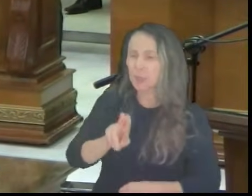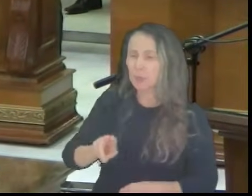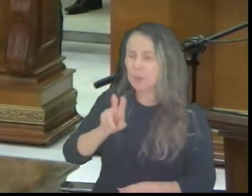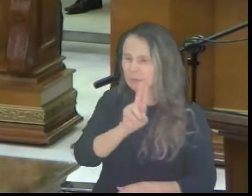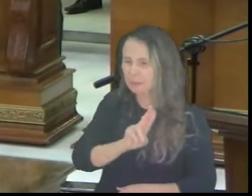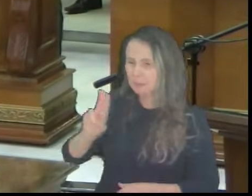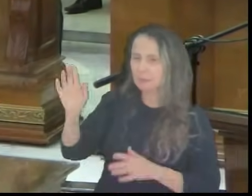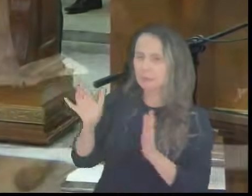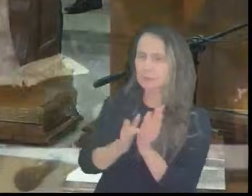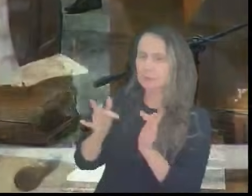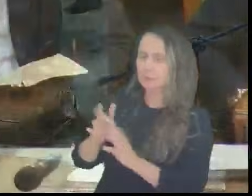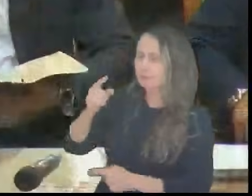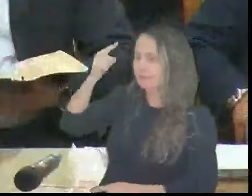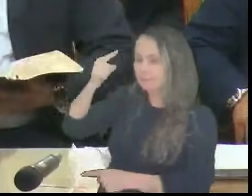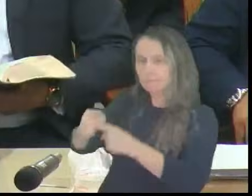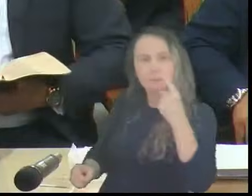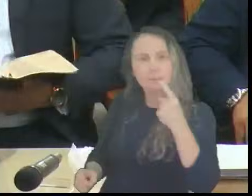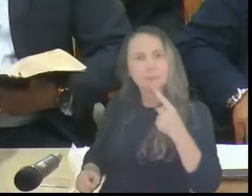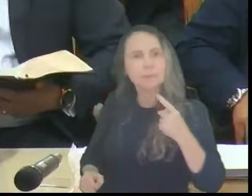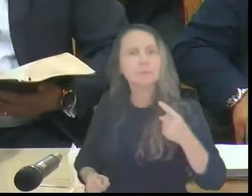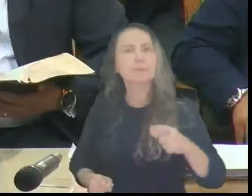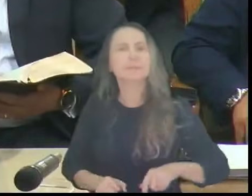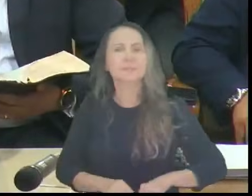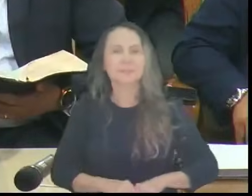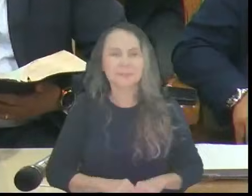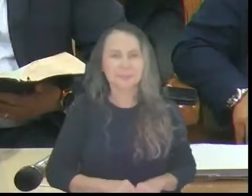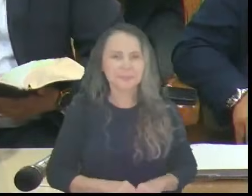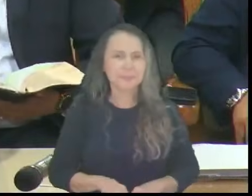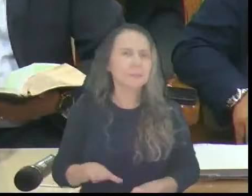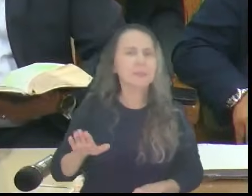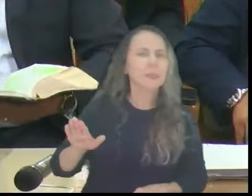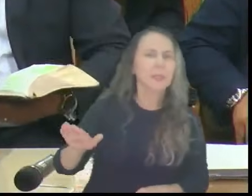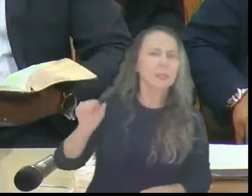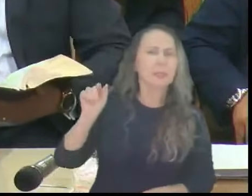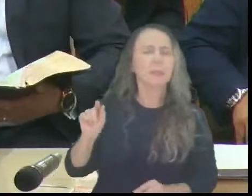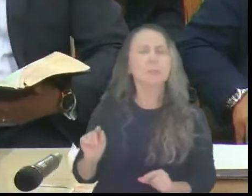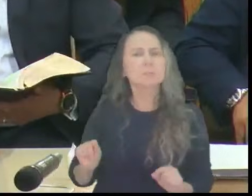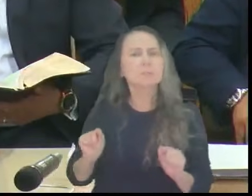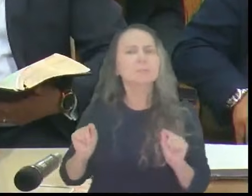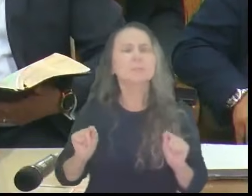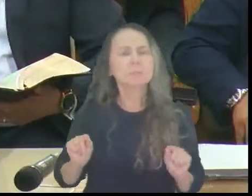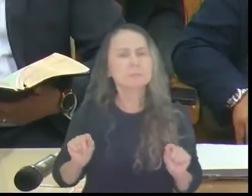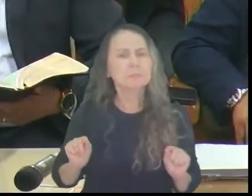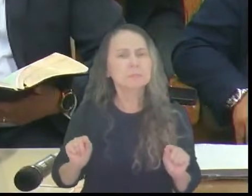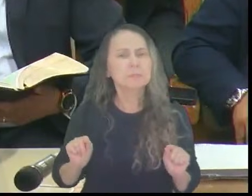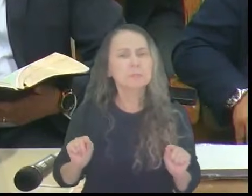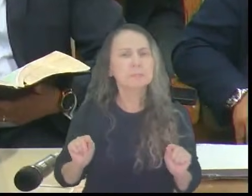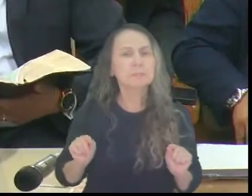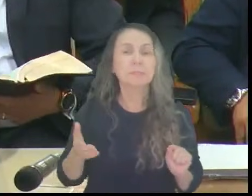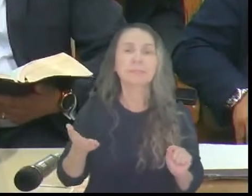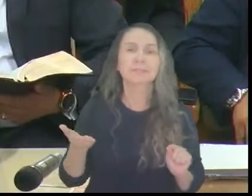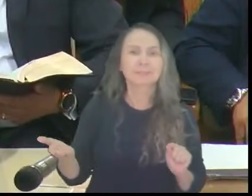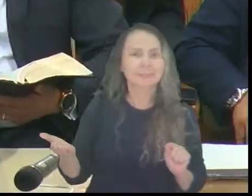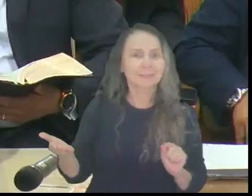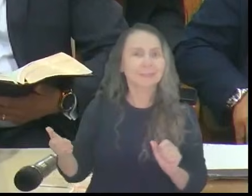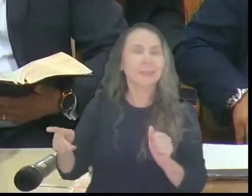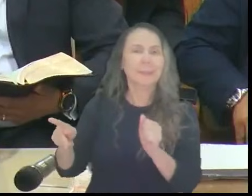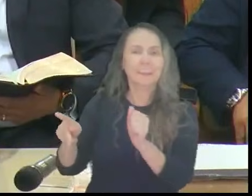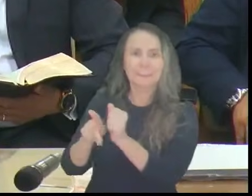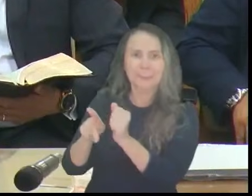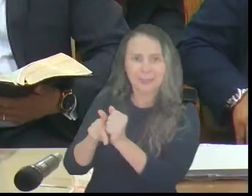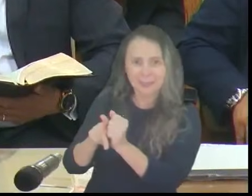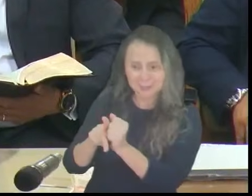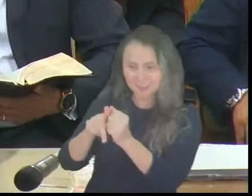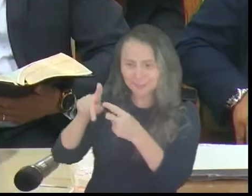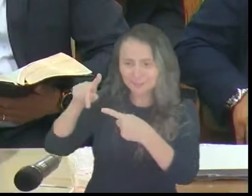Jesus. E chamando-os, chamando a quem? Me ajude a interpretar o texto. Aos discípulos. Chamando a Pedro